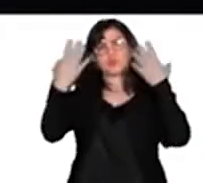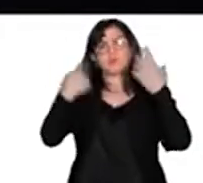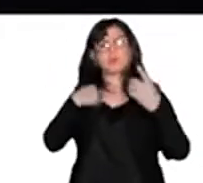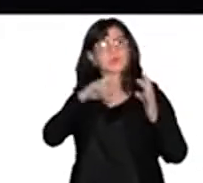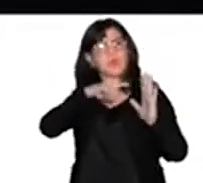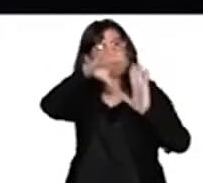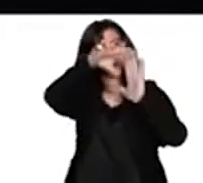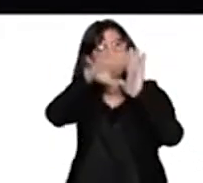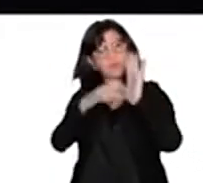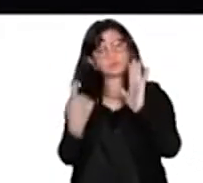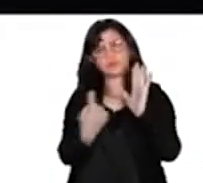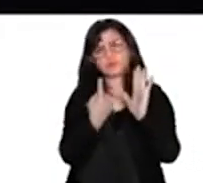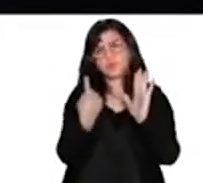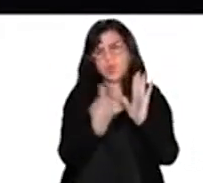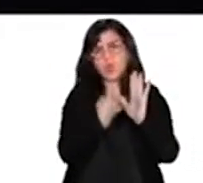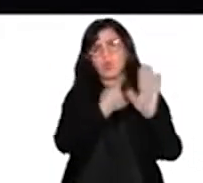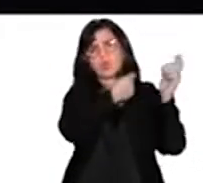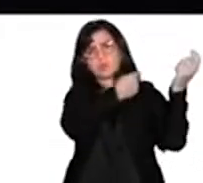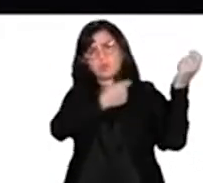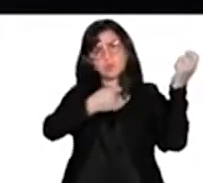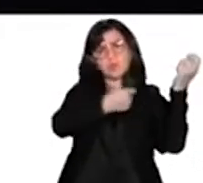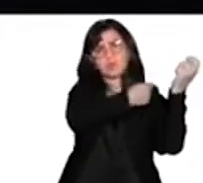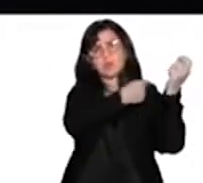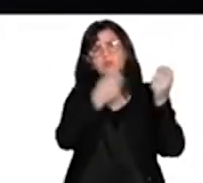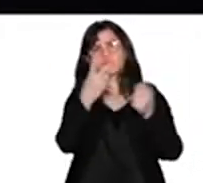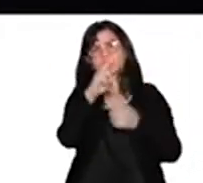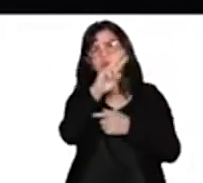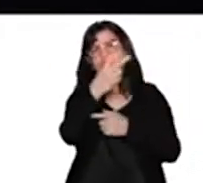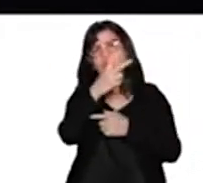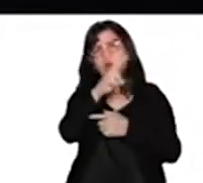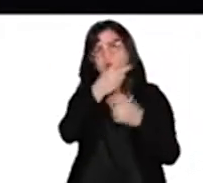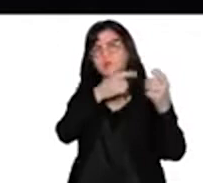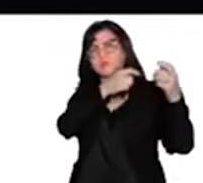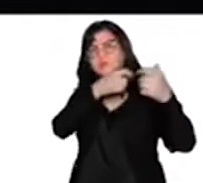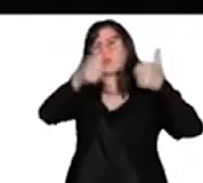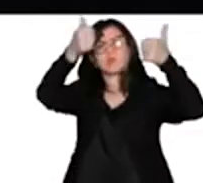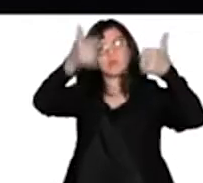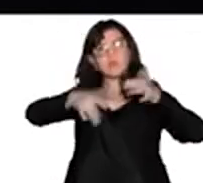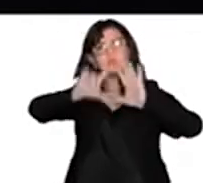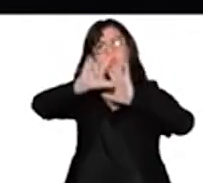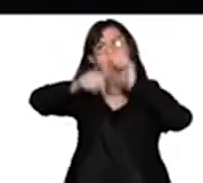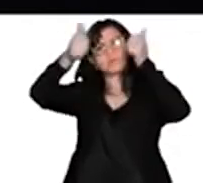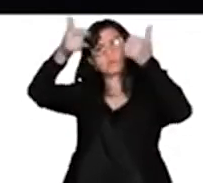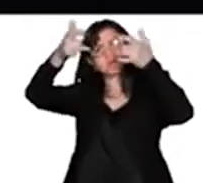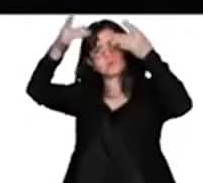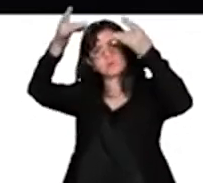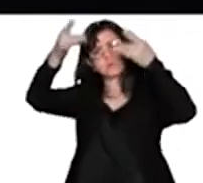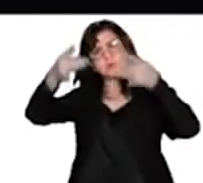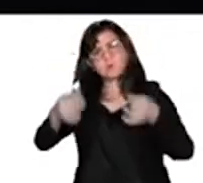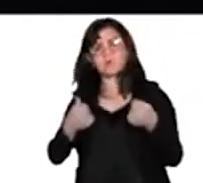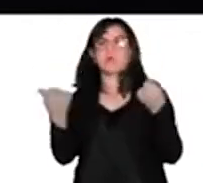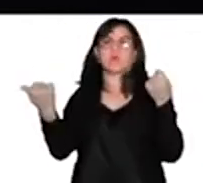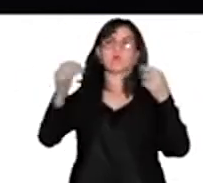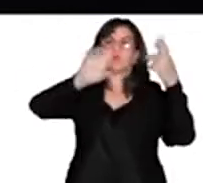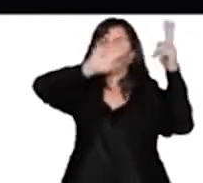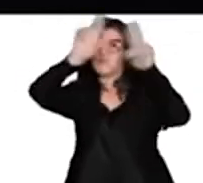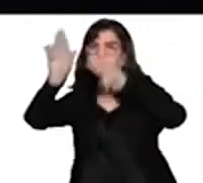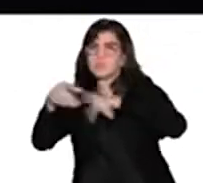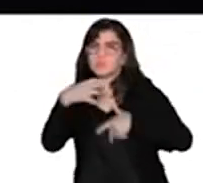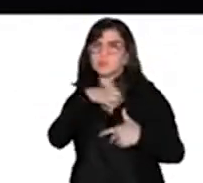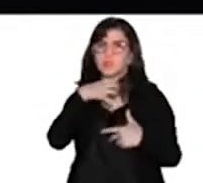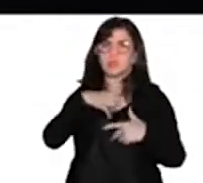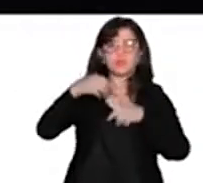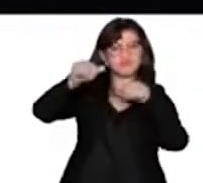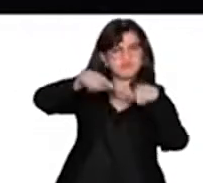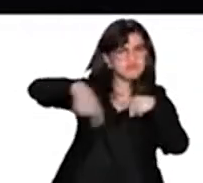peças solo para ambos os instrumentos, que serão explicadas e expostas de diferentes formas para o público